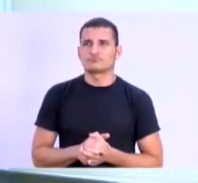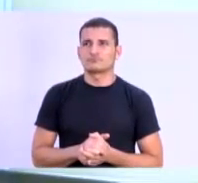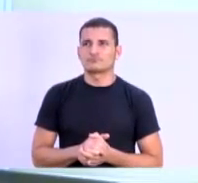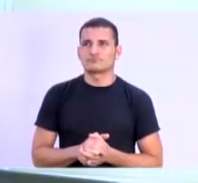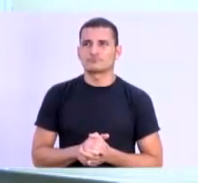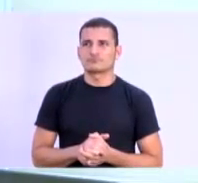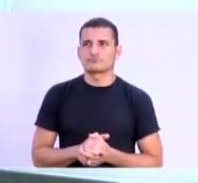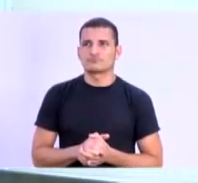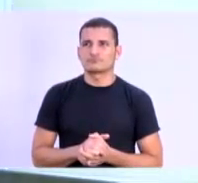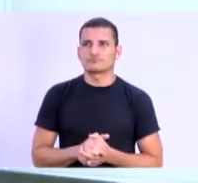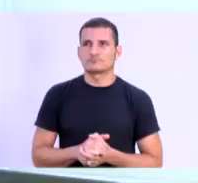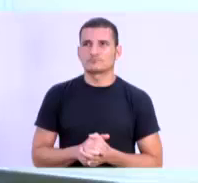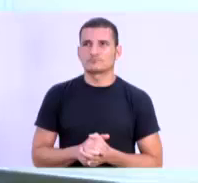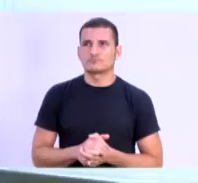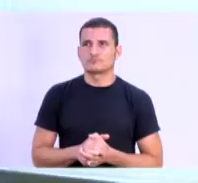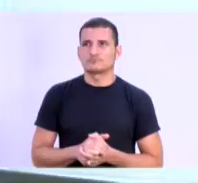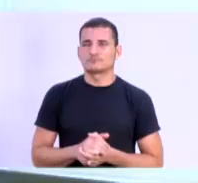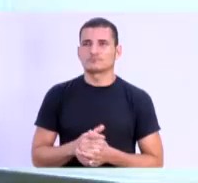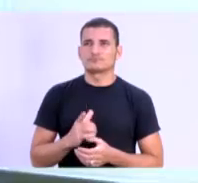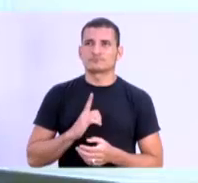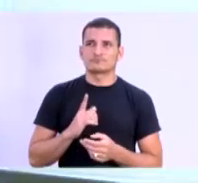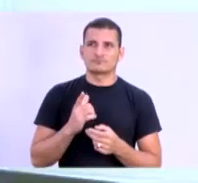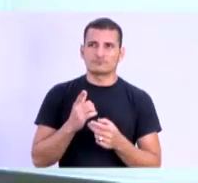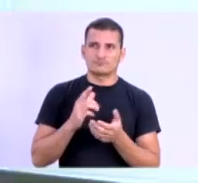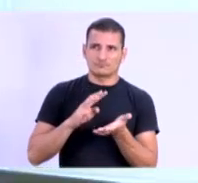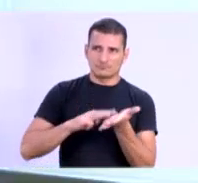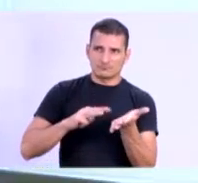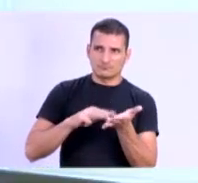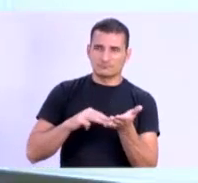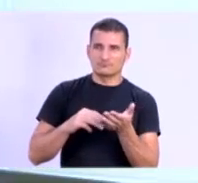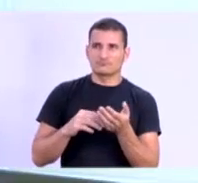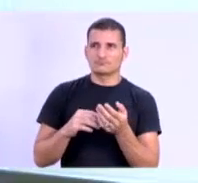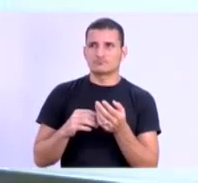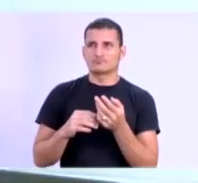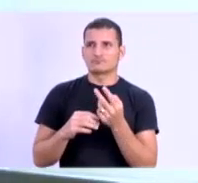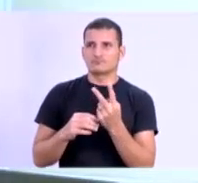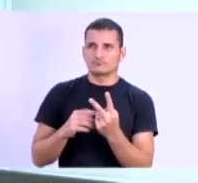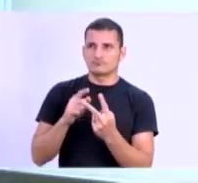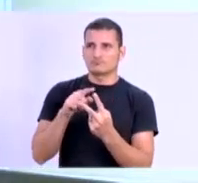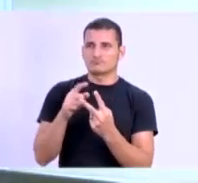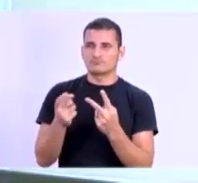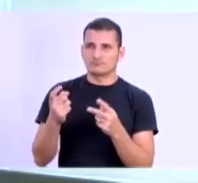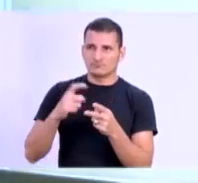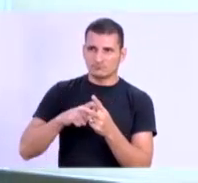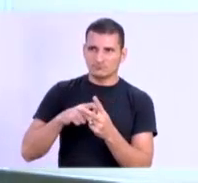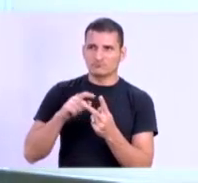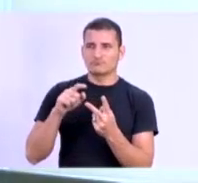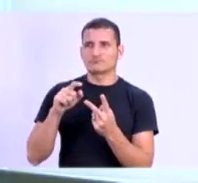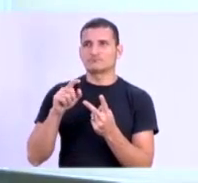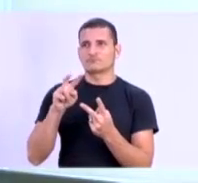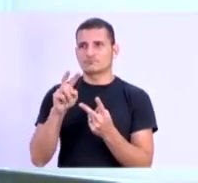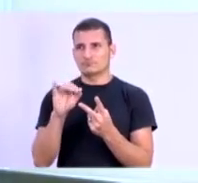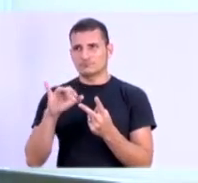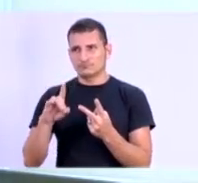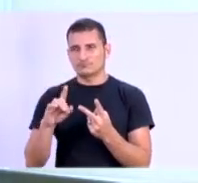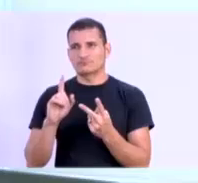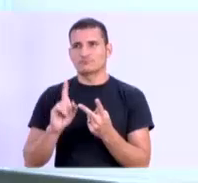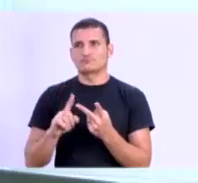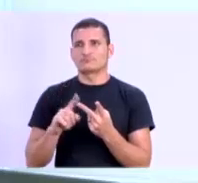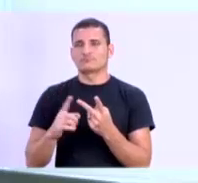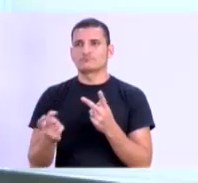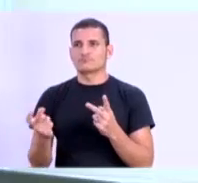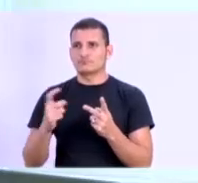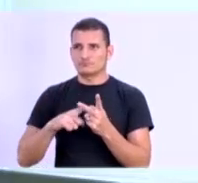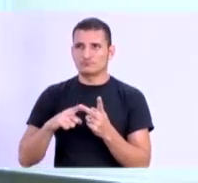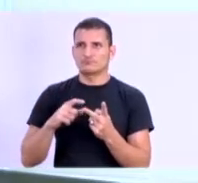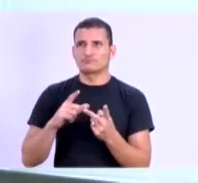Então, eu tenho dois tipos de métodos, né? Métodos que não retornam valor, métodos que têm void, e métodos que